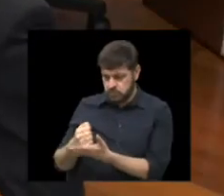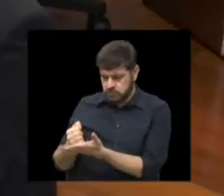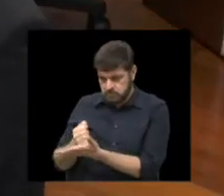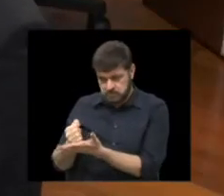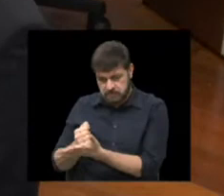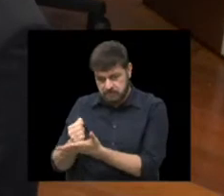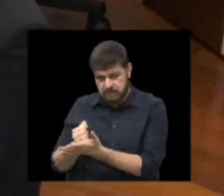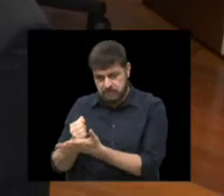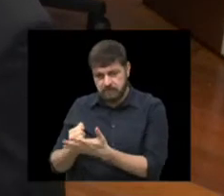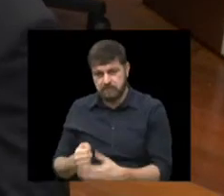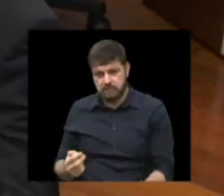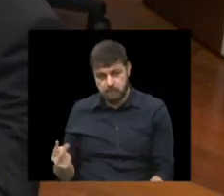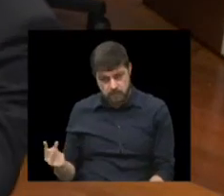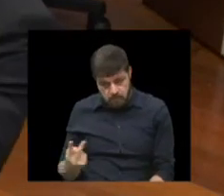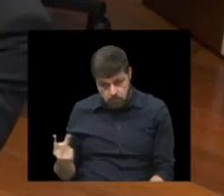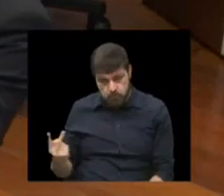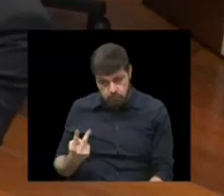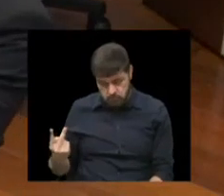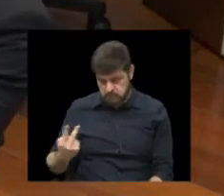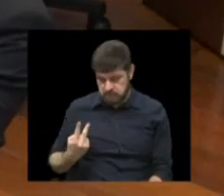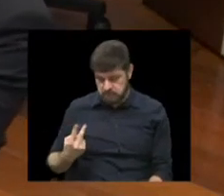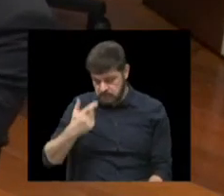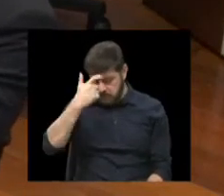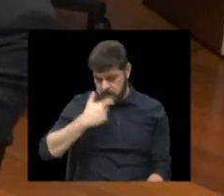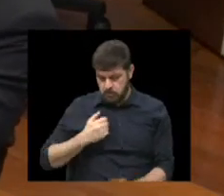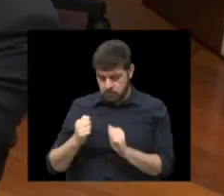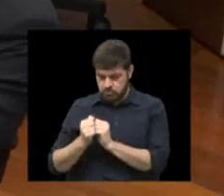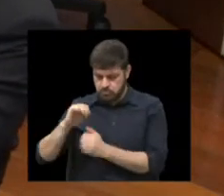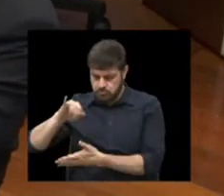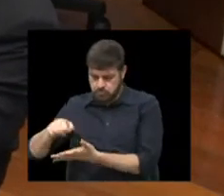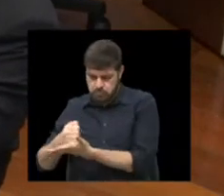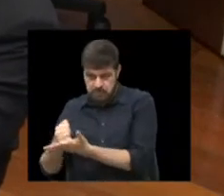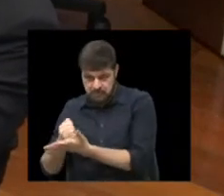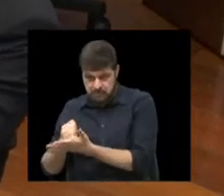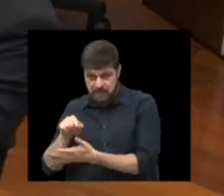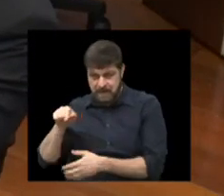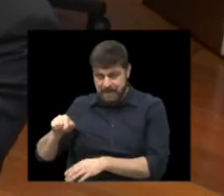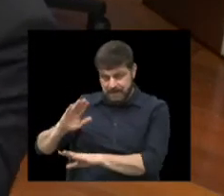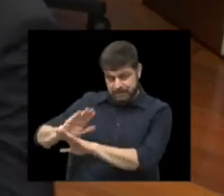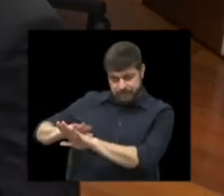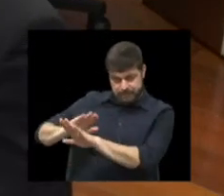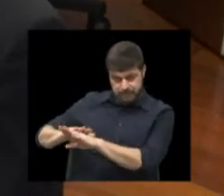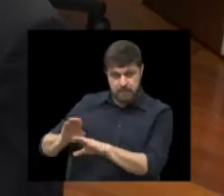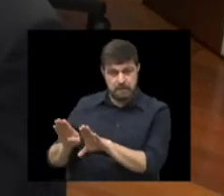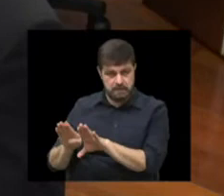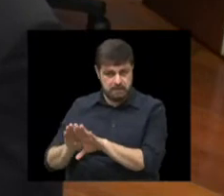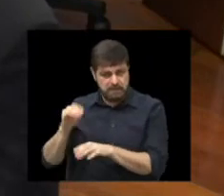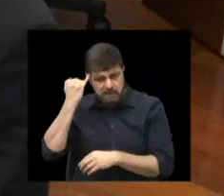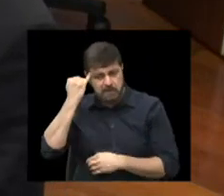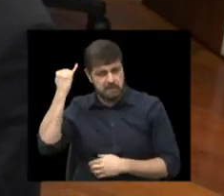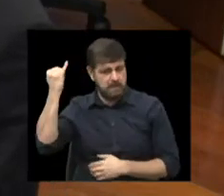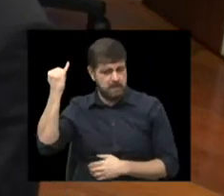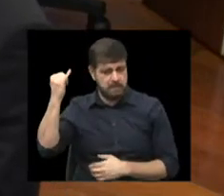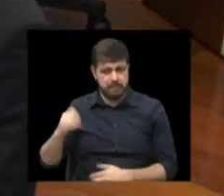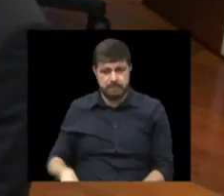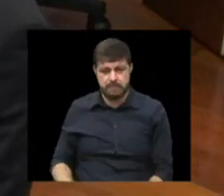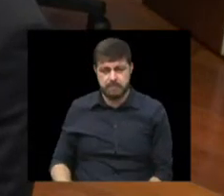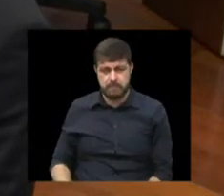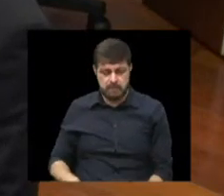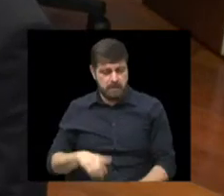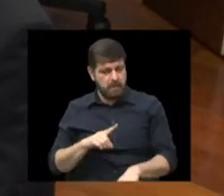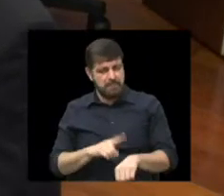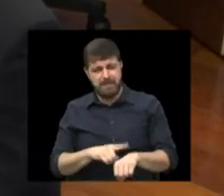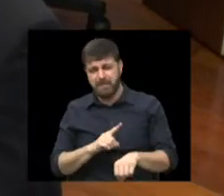vereador. O senhor mais o Jorge da Farmácia. Isso, ele que teve também essa iniciativa. Na realidade, dizer que foi um